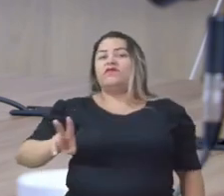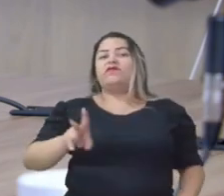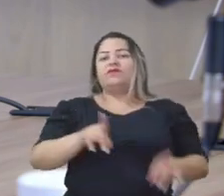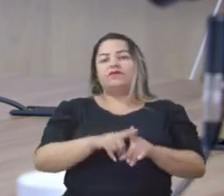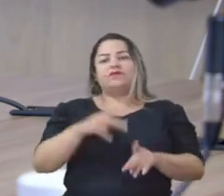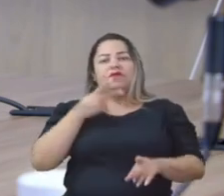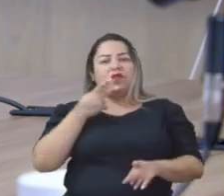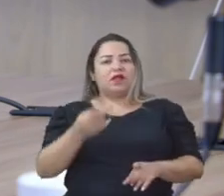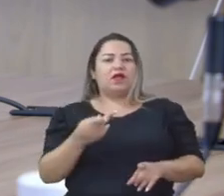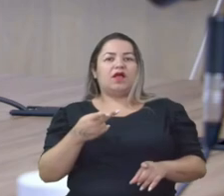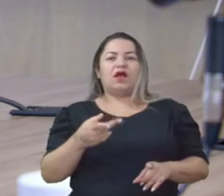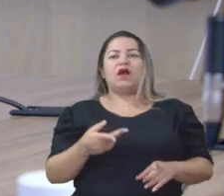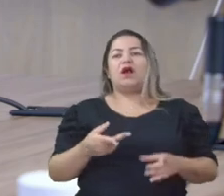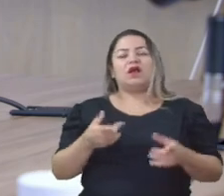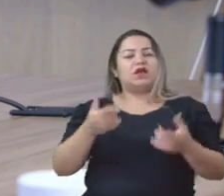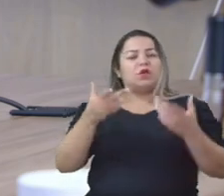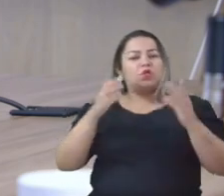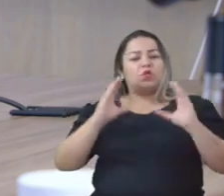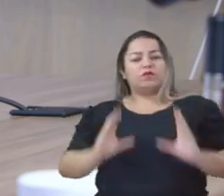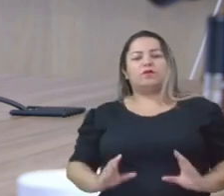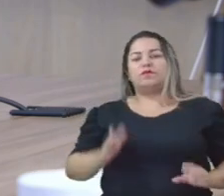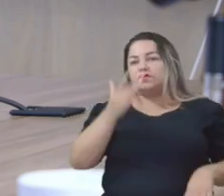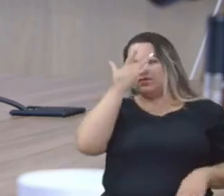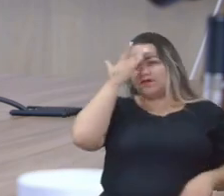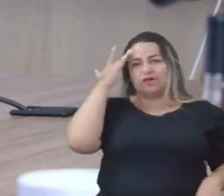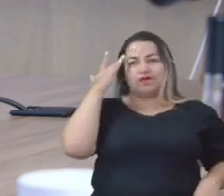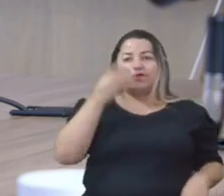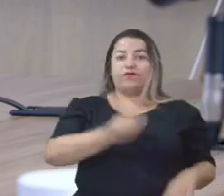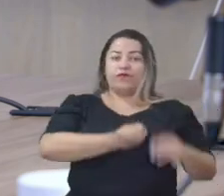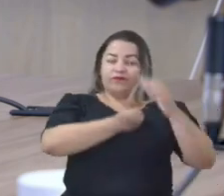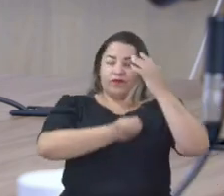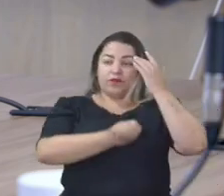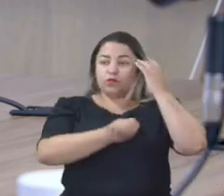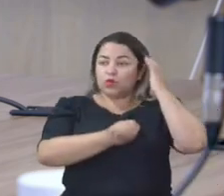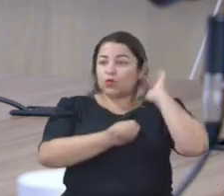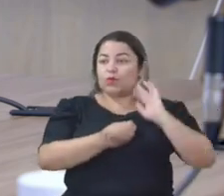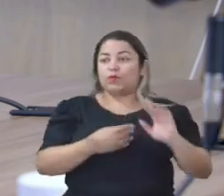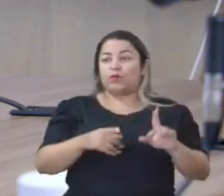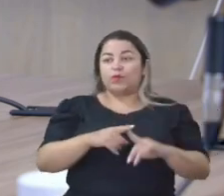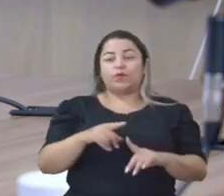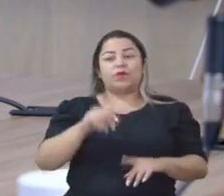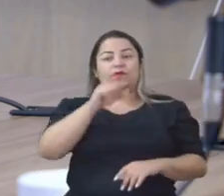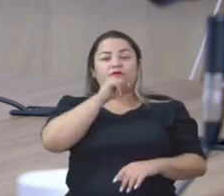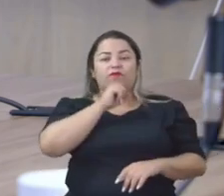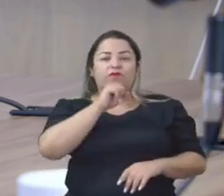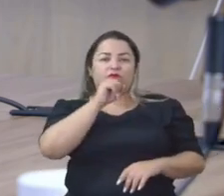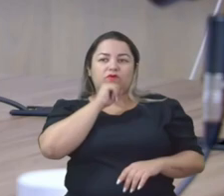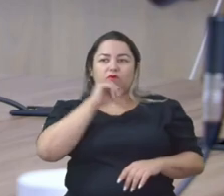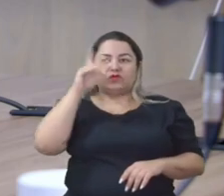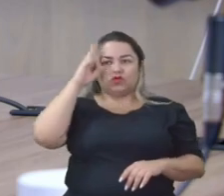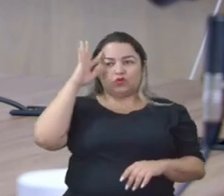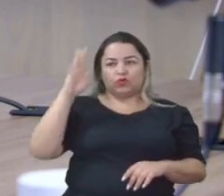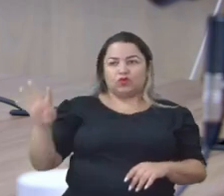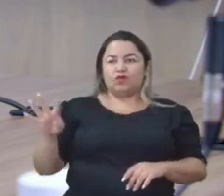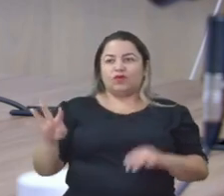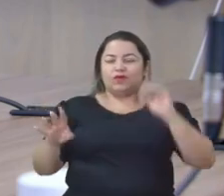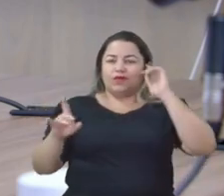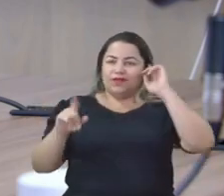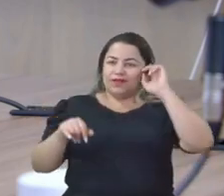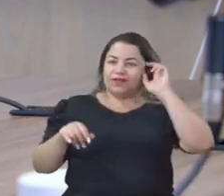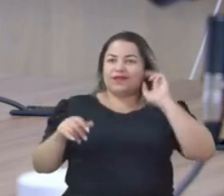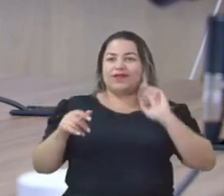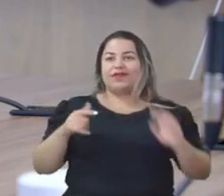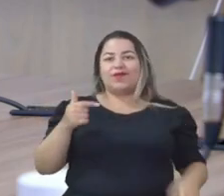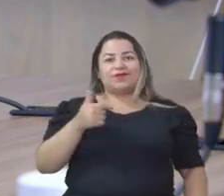muito do caráter, da forma que essa pessoa vai viver e tal. E aí o meu avô, ele sonhou com... Meu avô, que é bisavô do